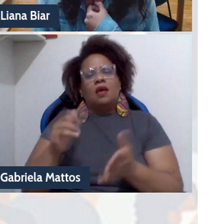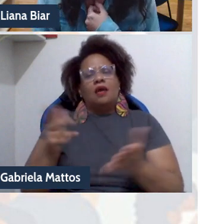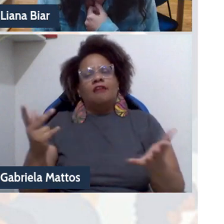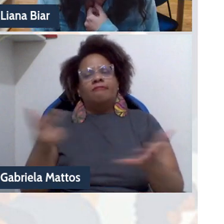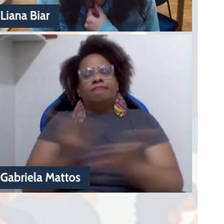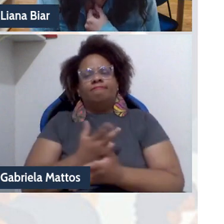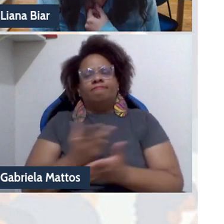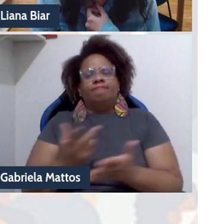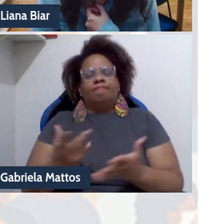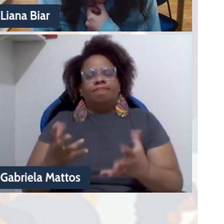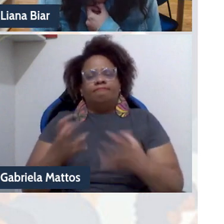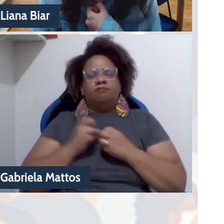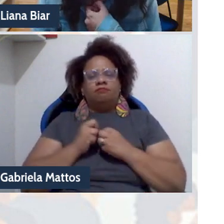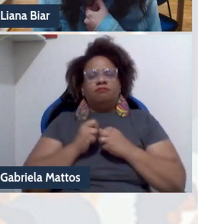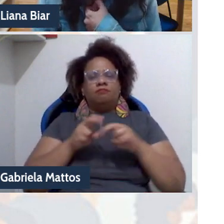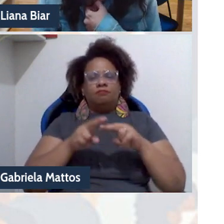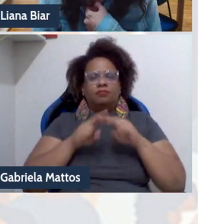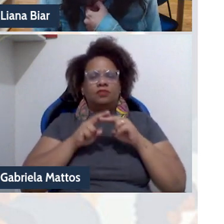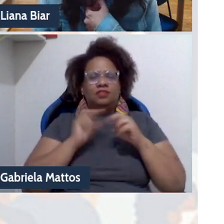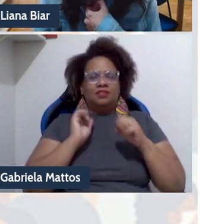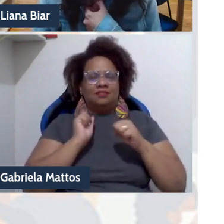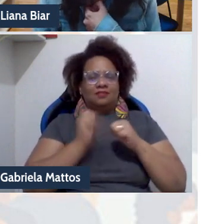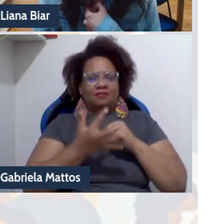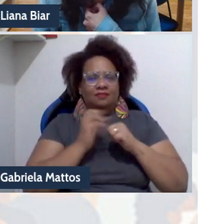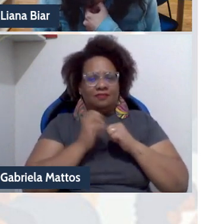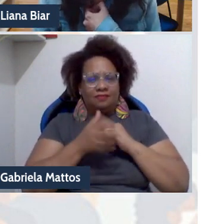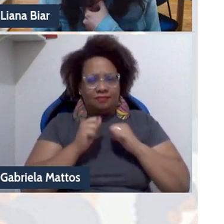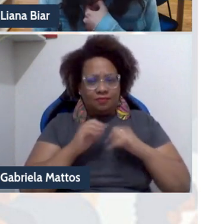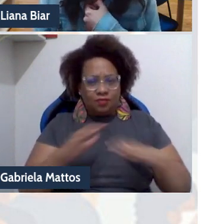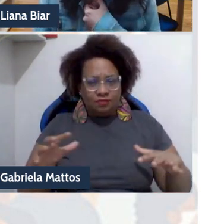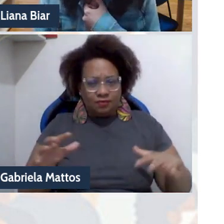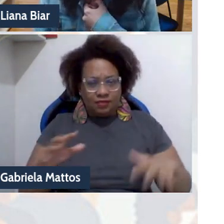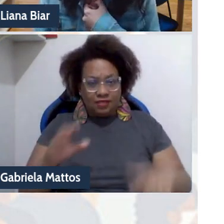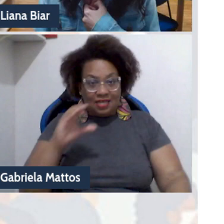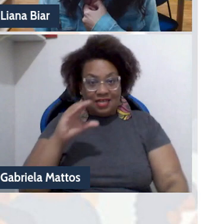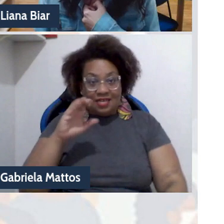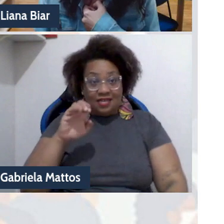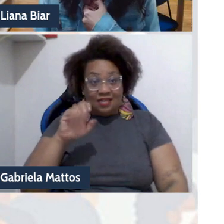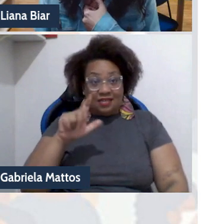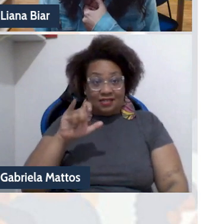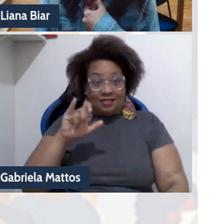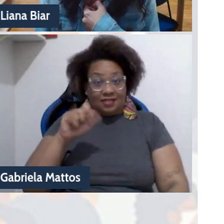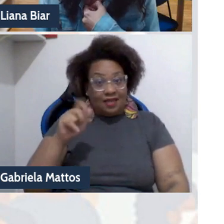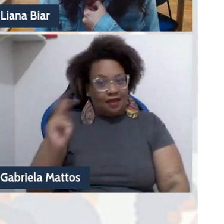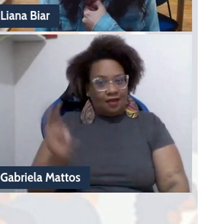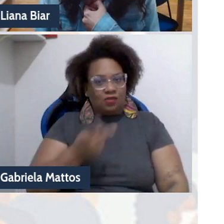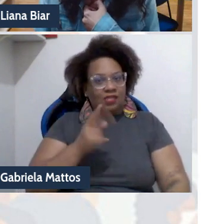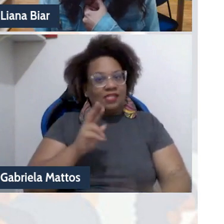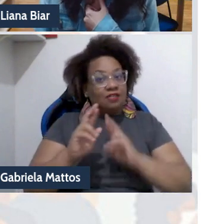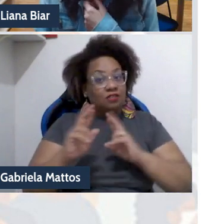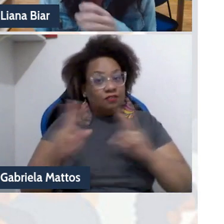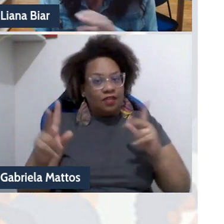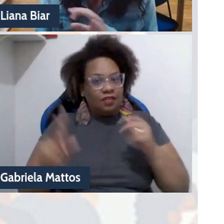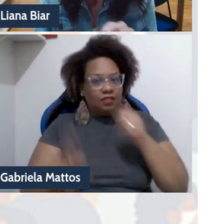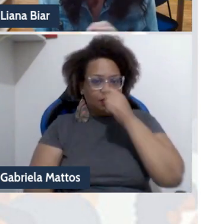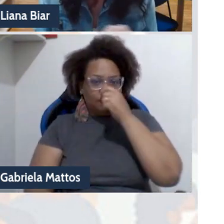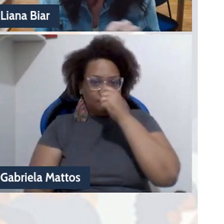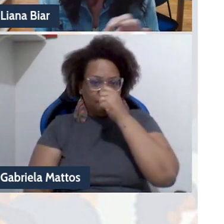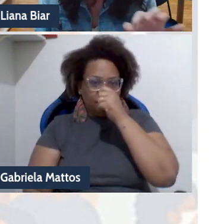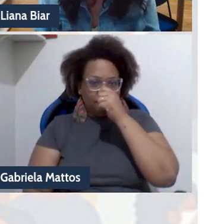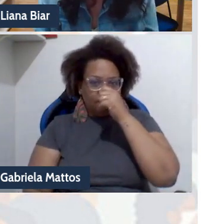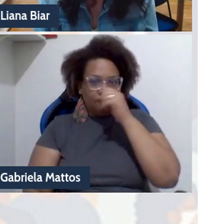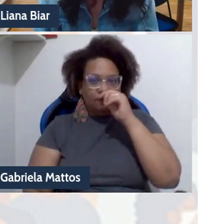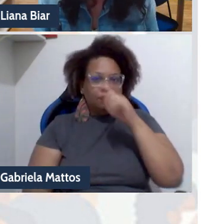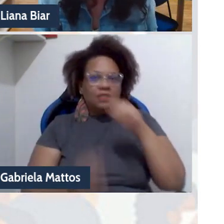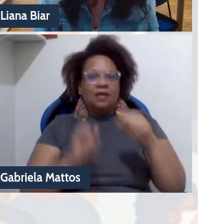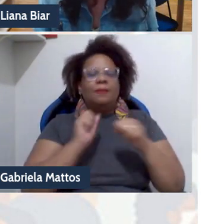pelo contexto pandêmico. Na narrativa da Célia vai acontecer uma coisa diferente. O enfrentamento da pandemia não vai se dar pela chave